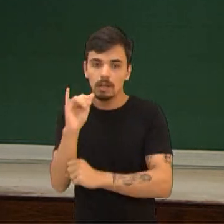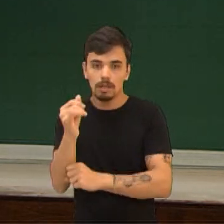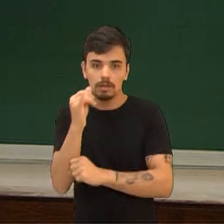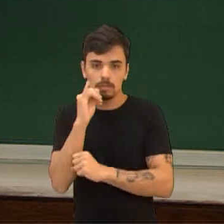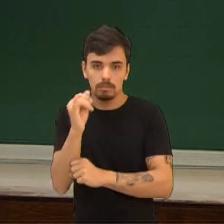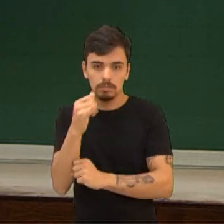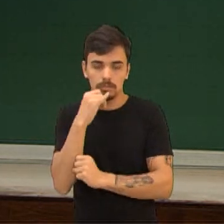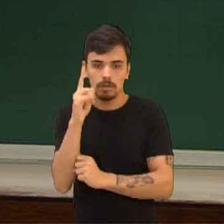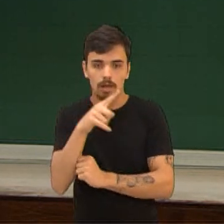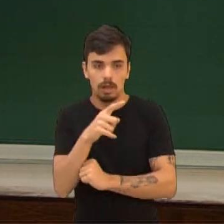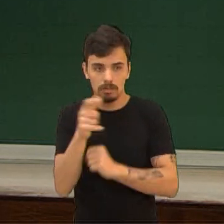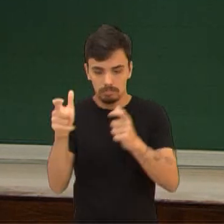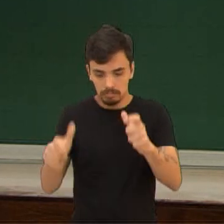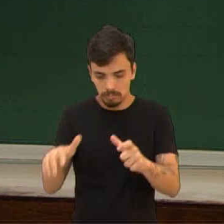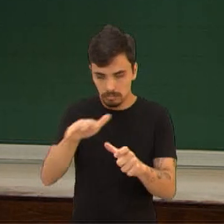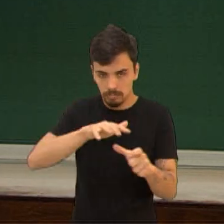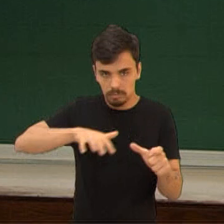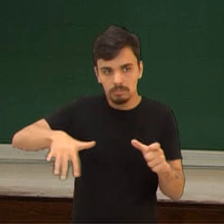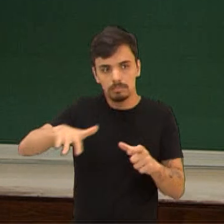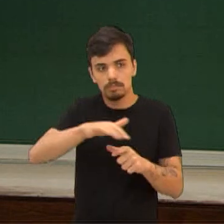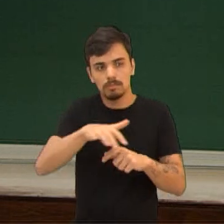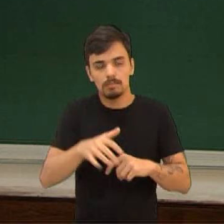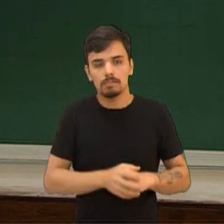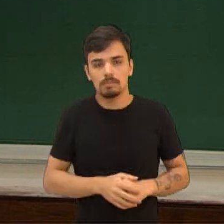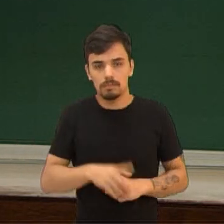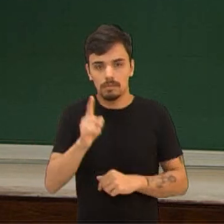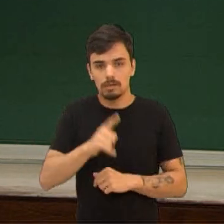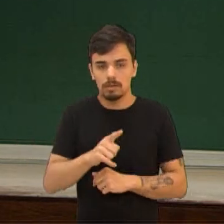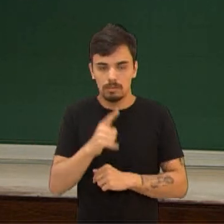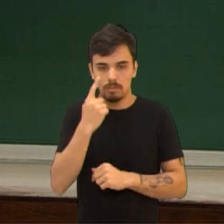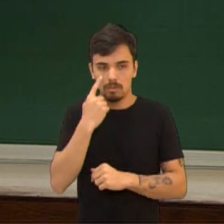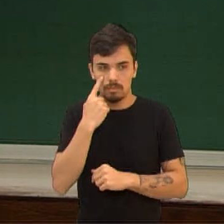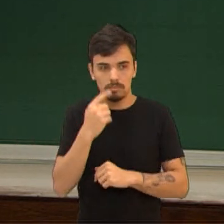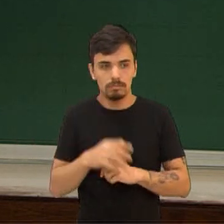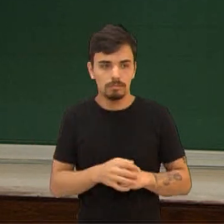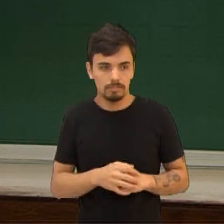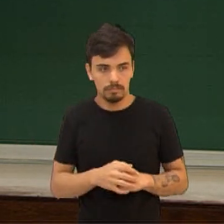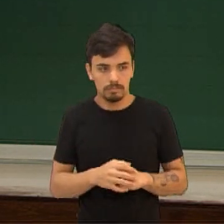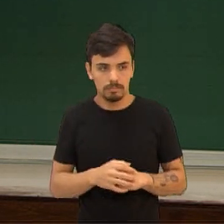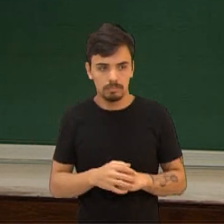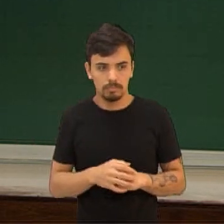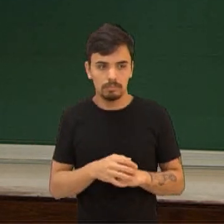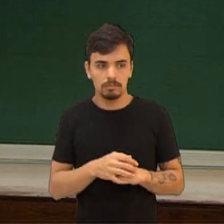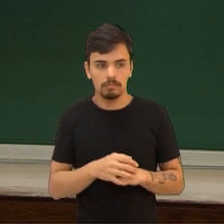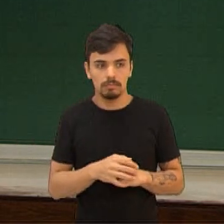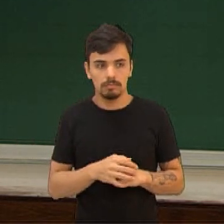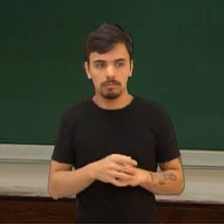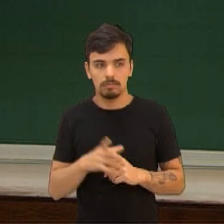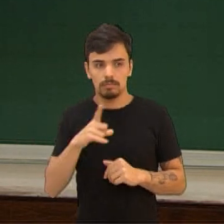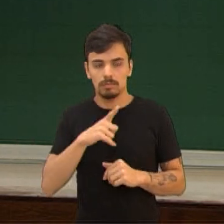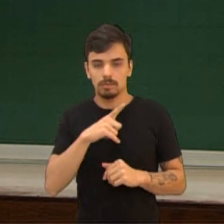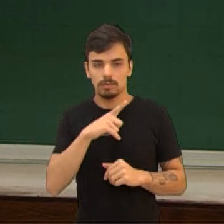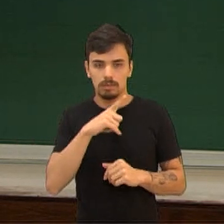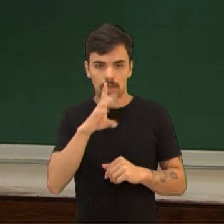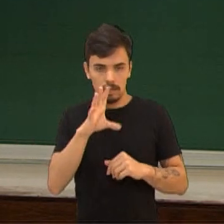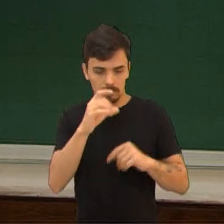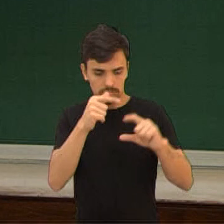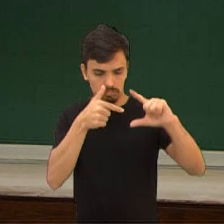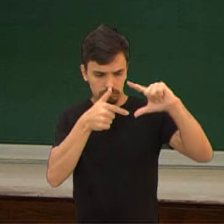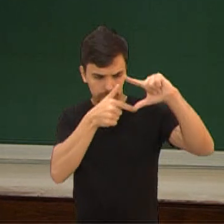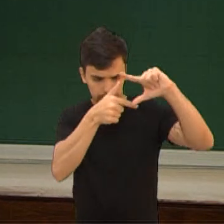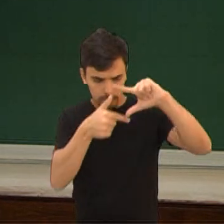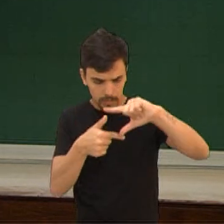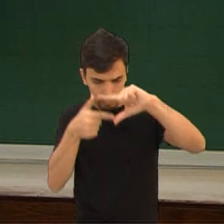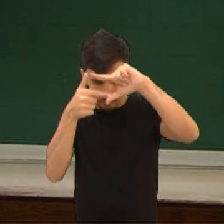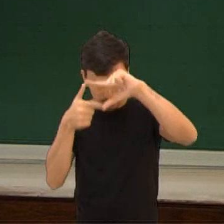ser a área desse gráfico aqui, que é carga vezes tensão. Aqui vai ser mais adequado, porque eu vou estar calculando para cada degrau aqui